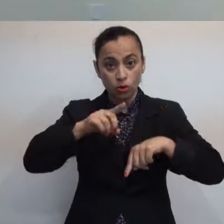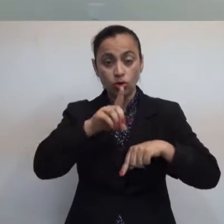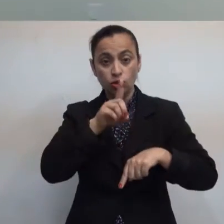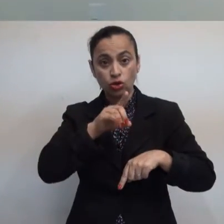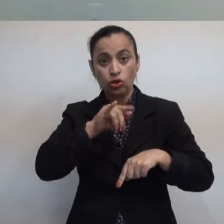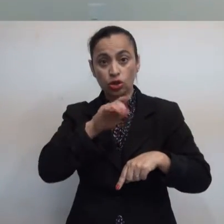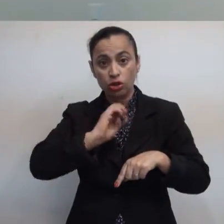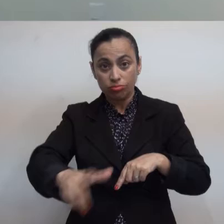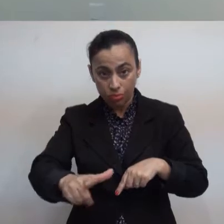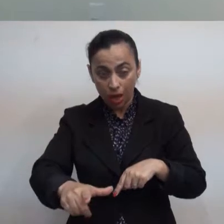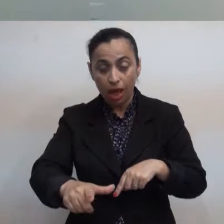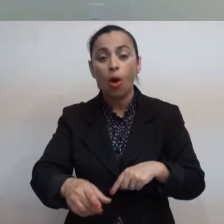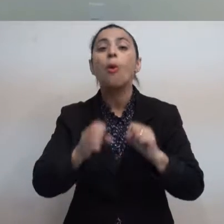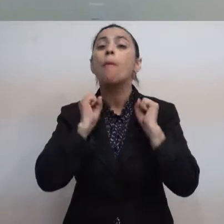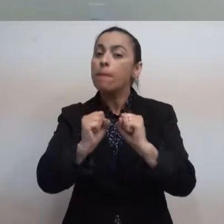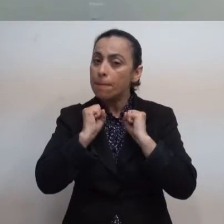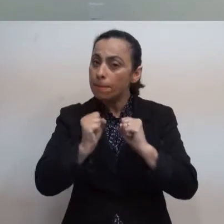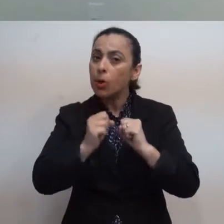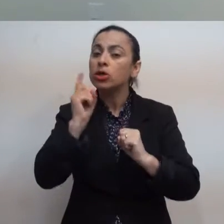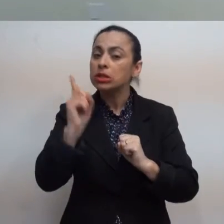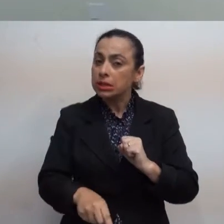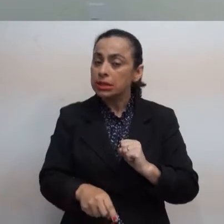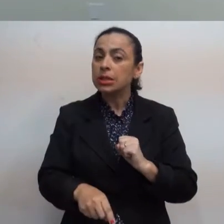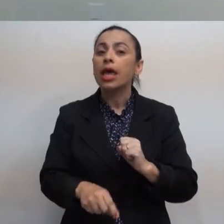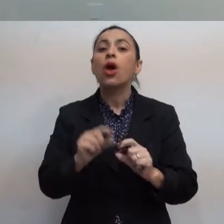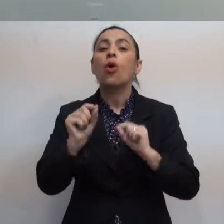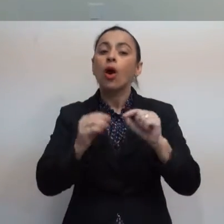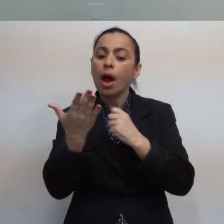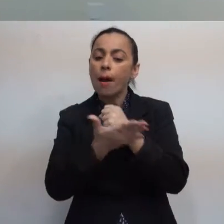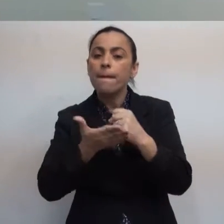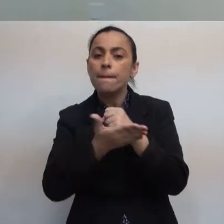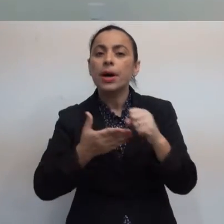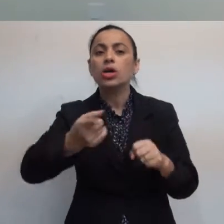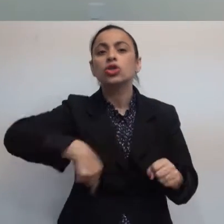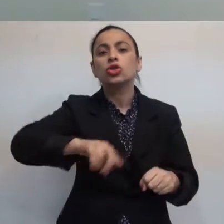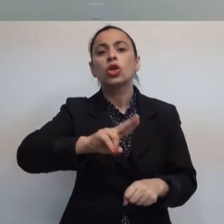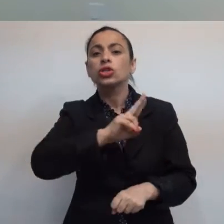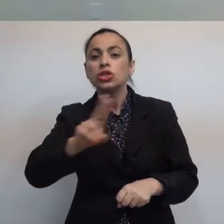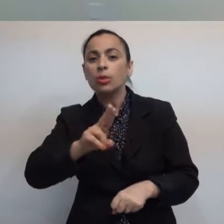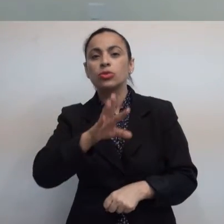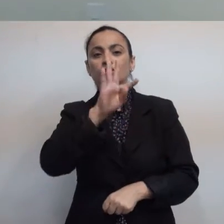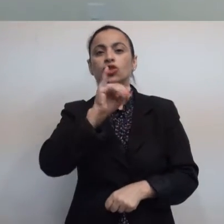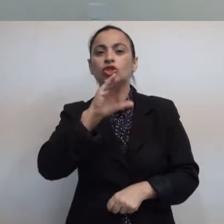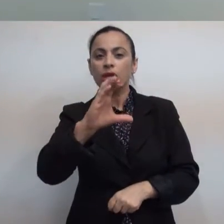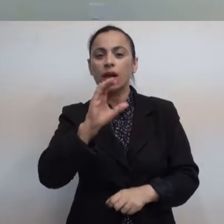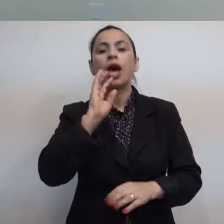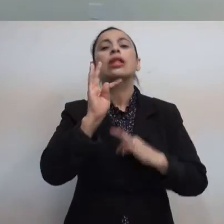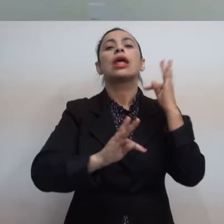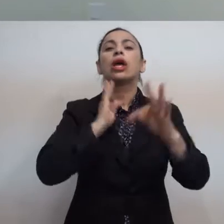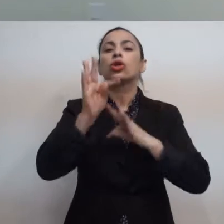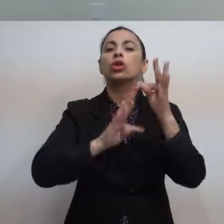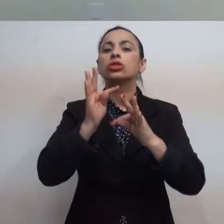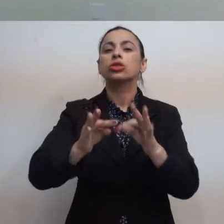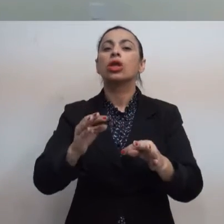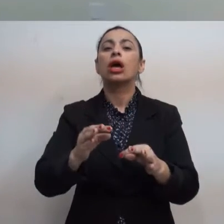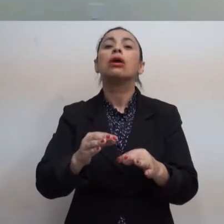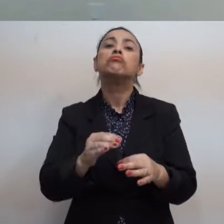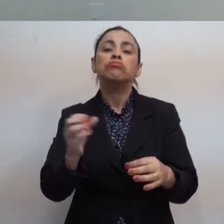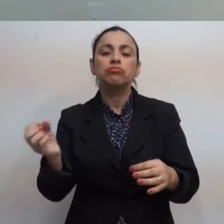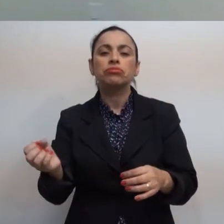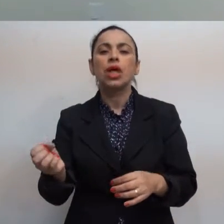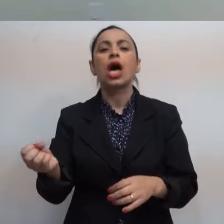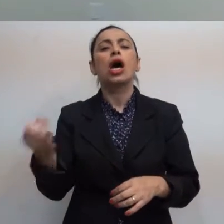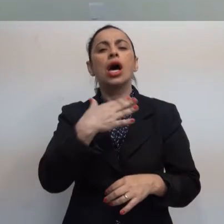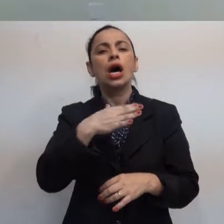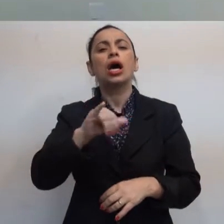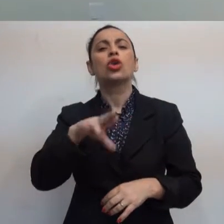E esses recursos digitais, eles podem ser uma grande base do que nós chamamos de TIC, das tecnologias